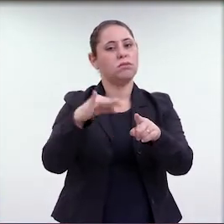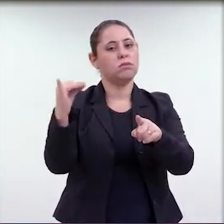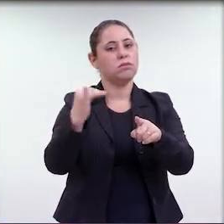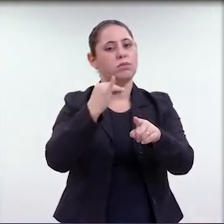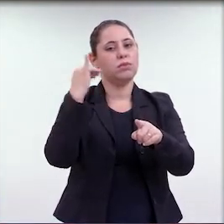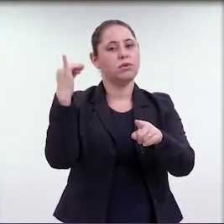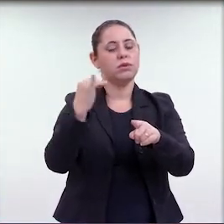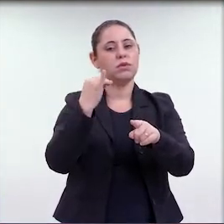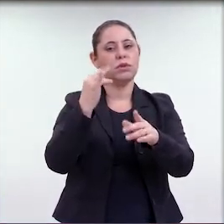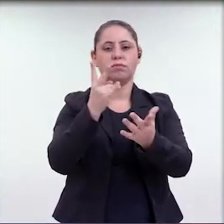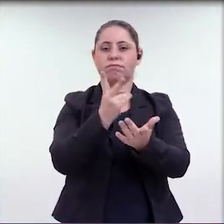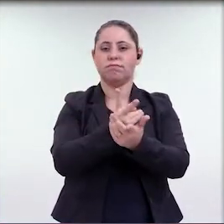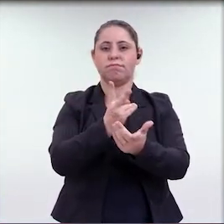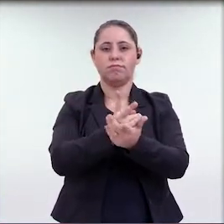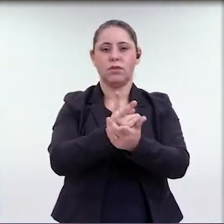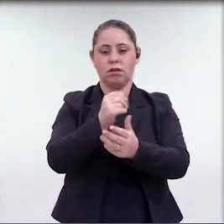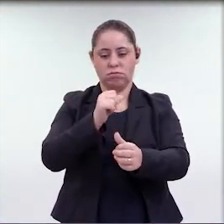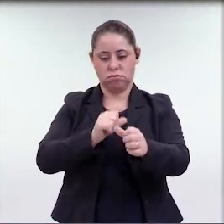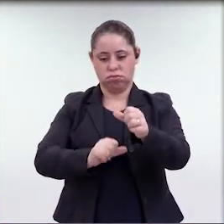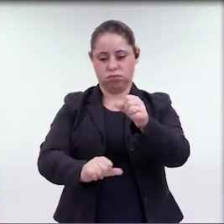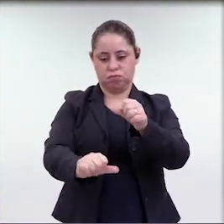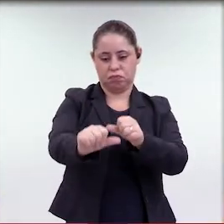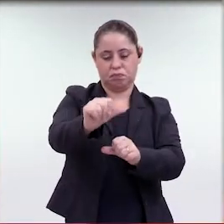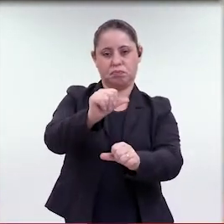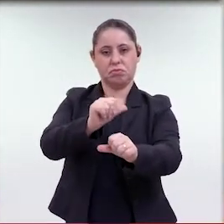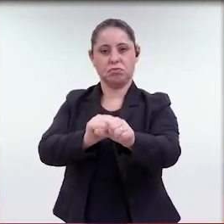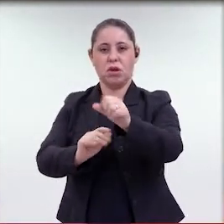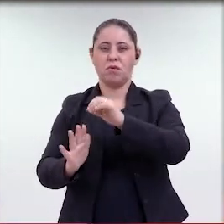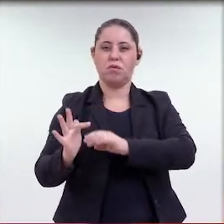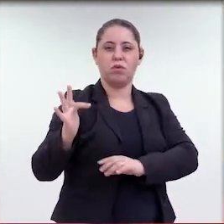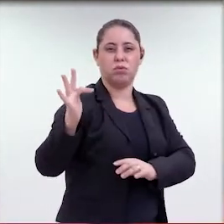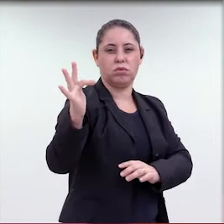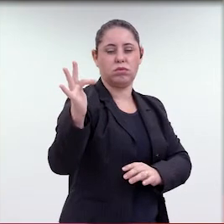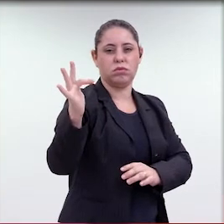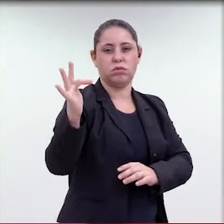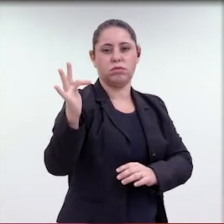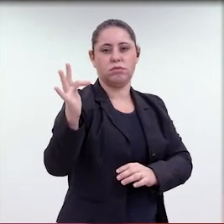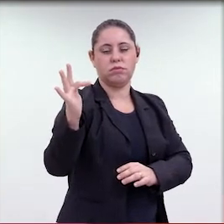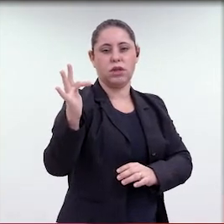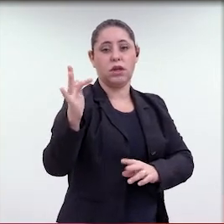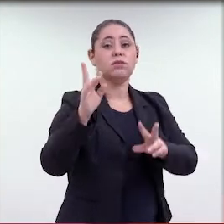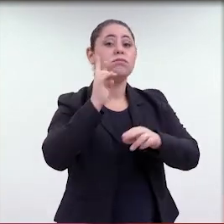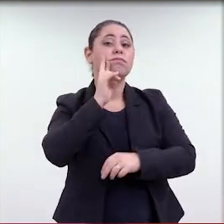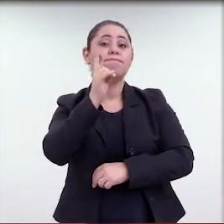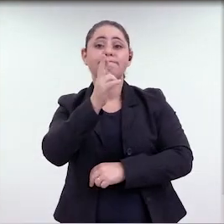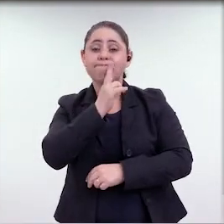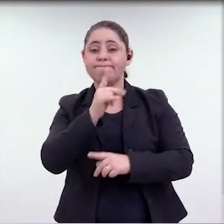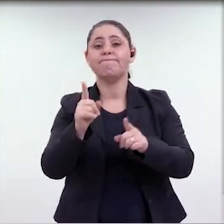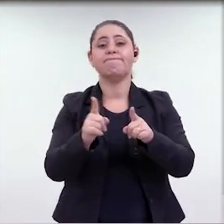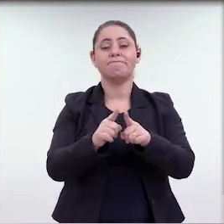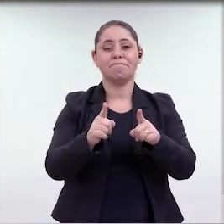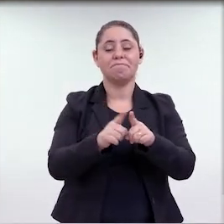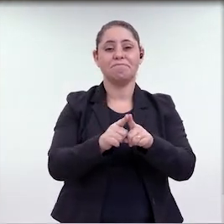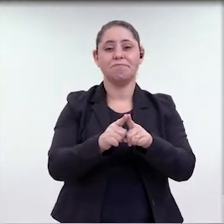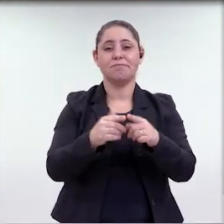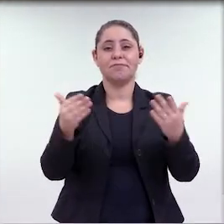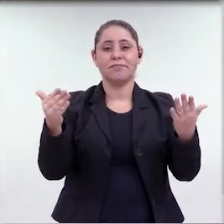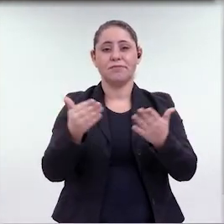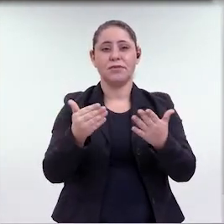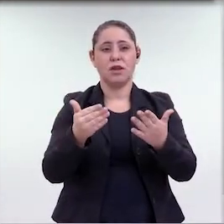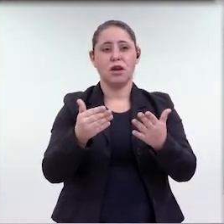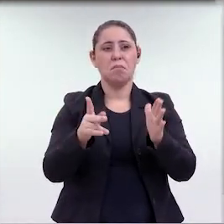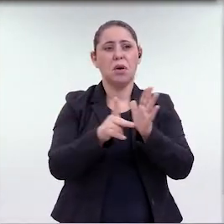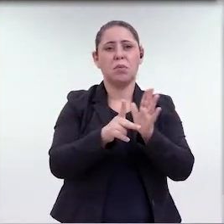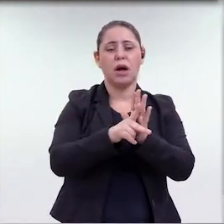constante transformação. E os restaurantes, né, os buffets, por exemplo, que eram tão populares, né,